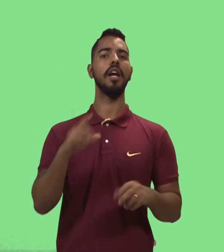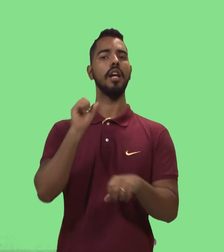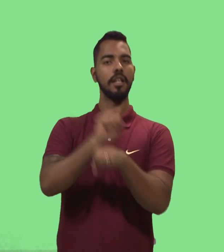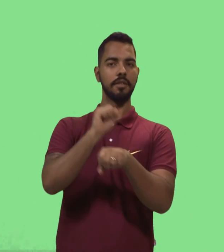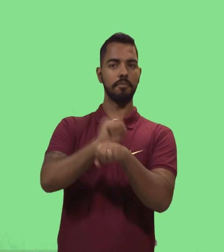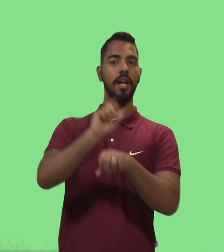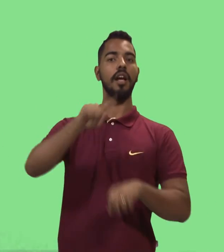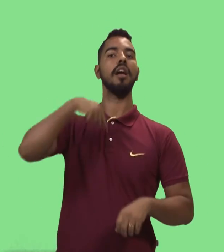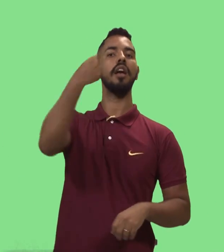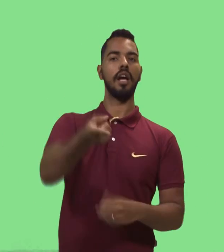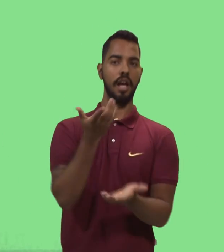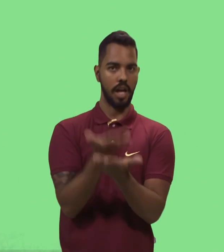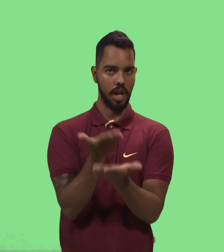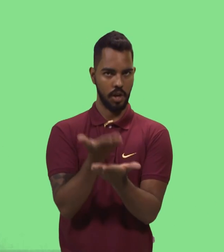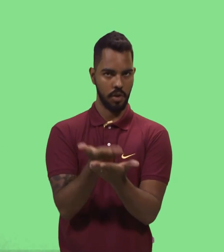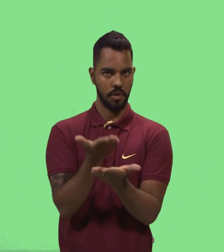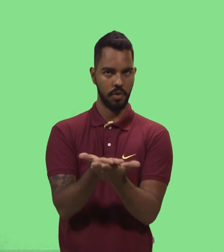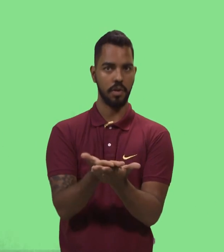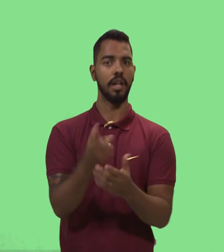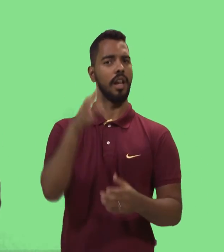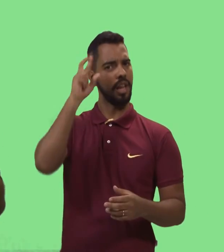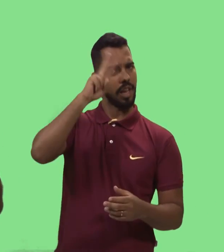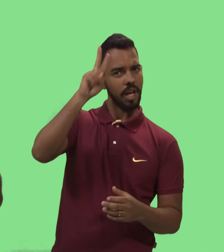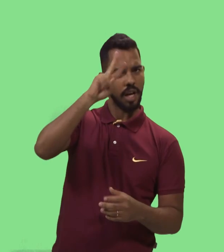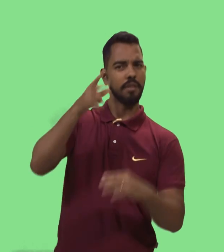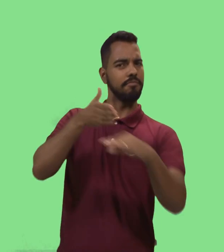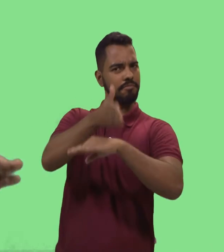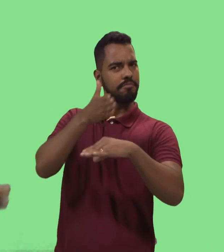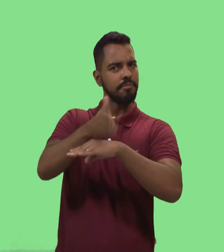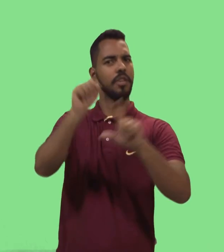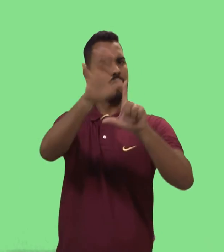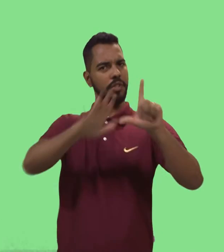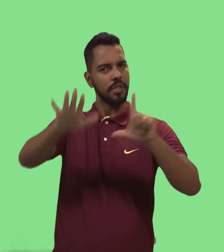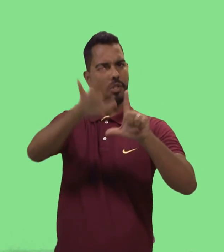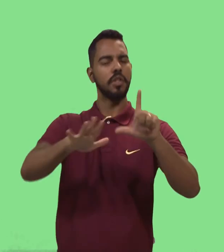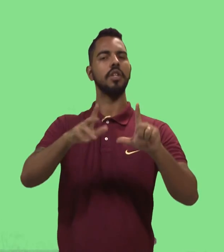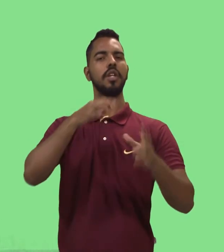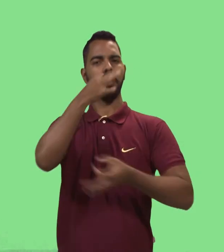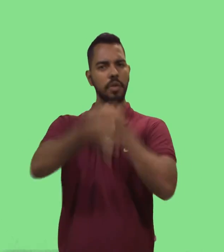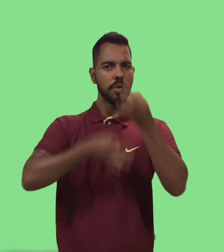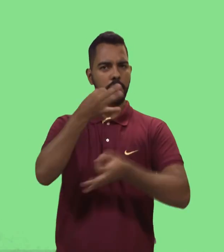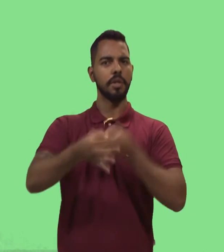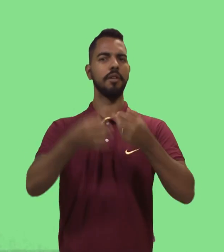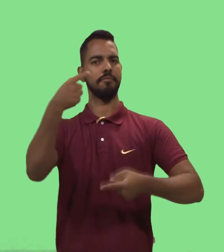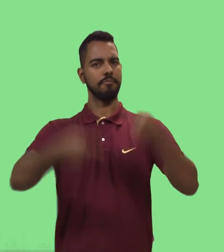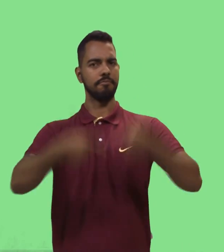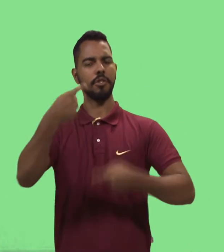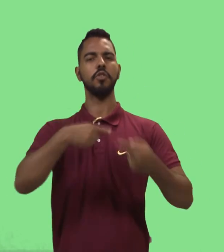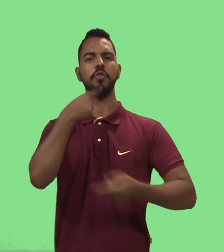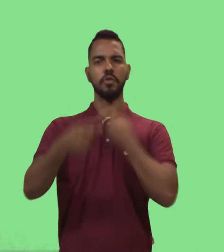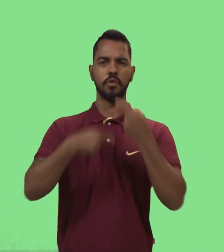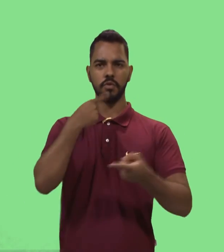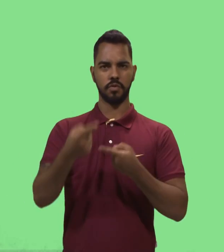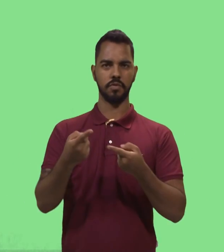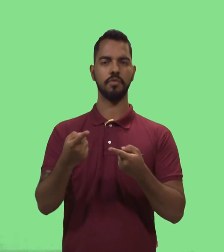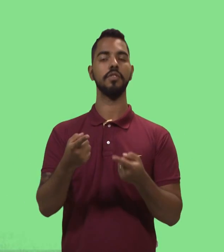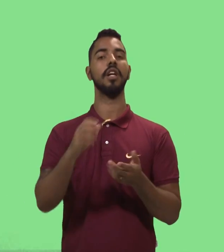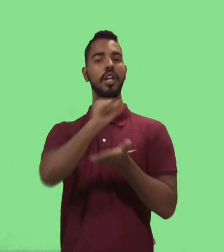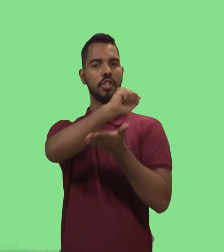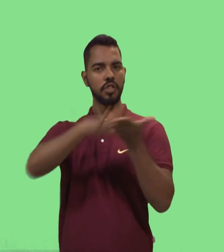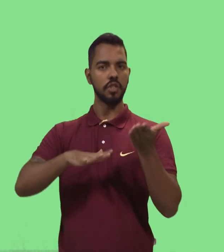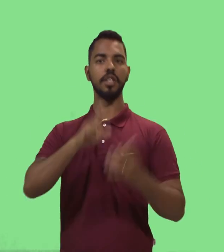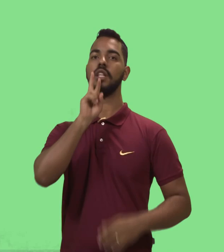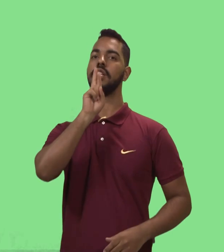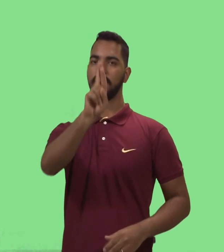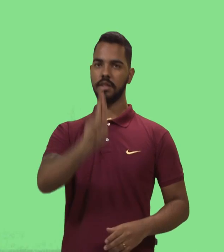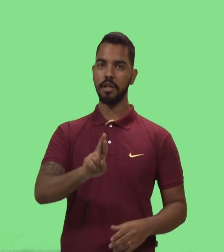vimos aqui. Aguardo vocês na próxima aula. Lembre-se de acessar a sala virtual, participar dos fóruns, postar os seus comentários,